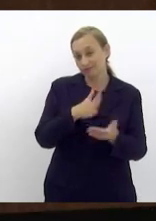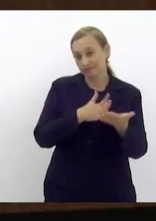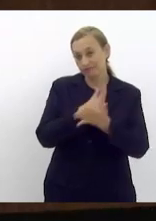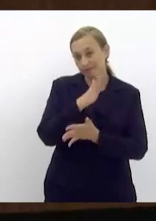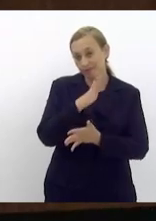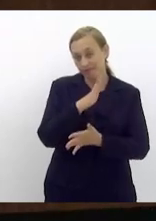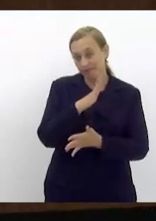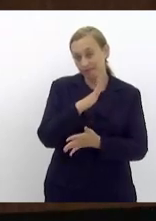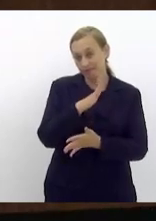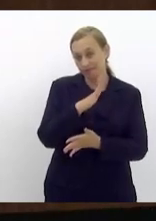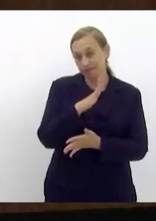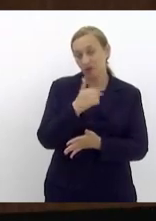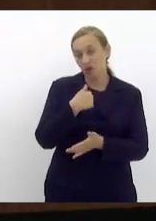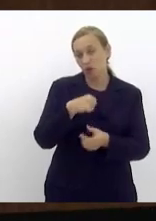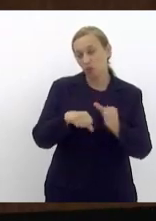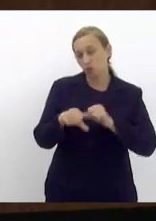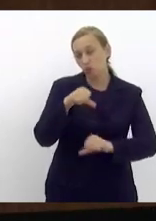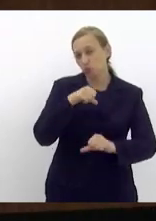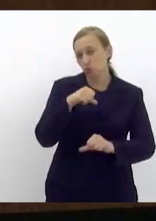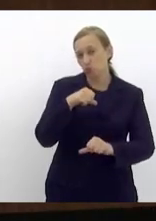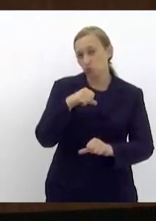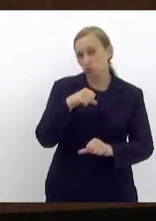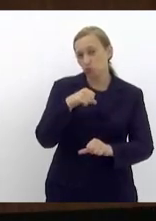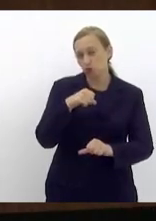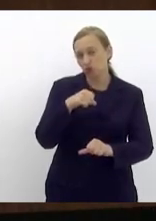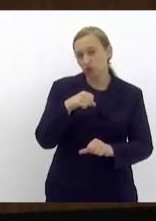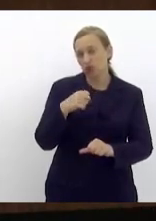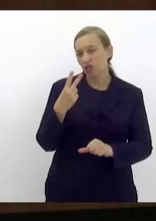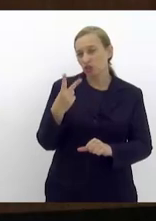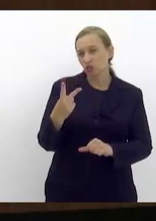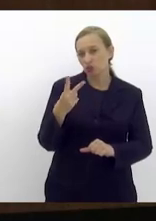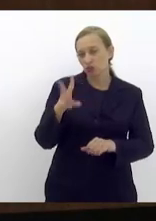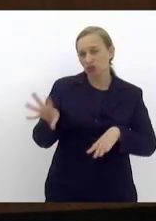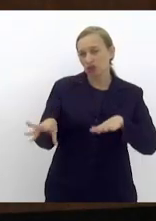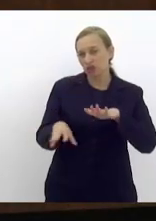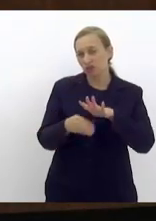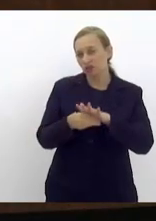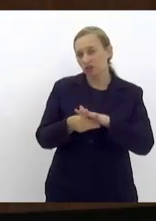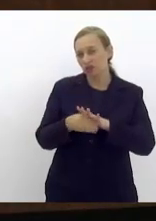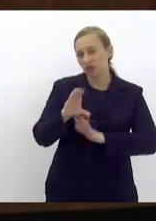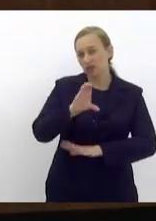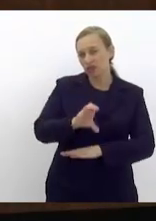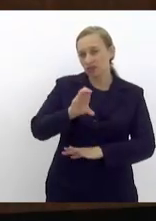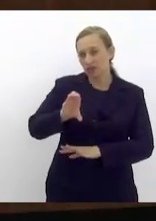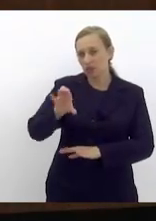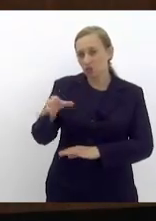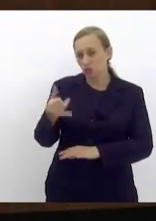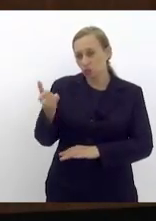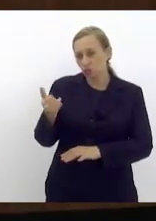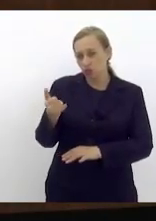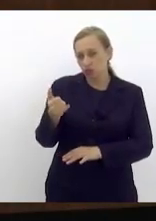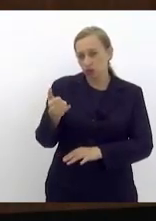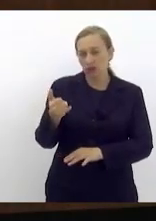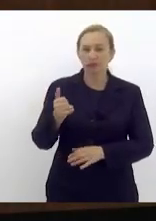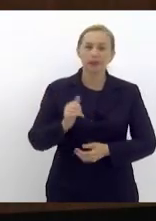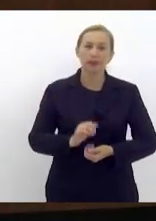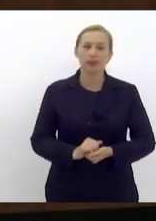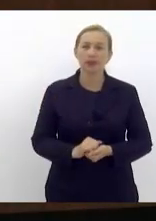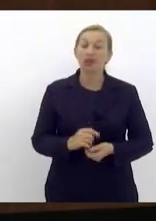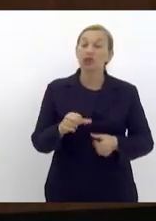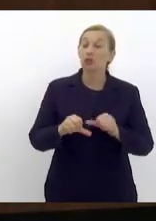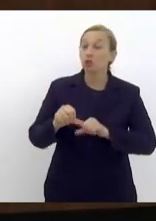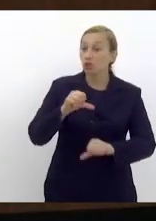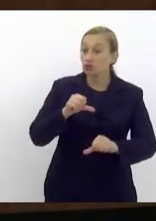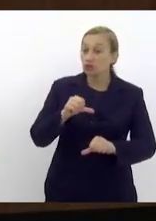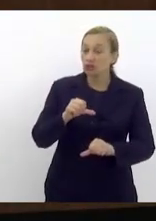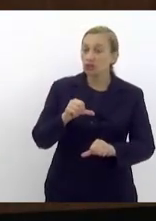sou contrário às duas emendas da CCJ e